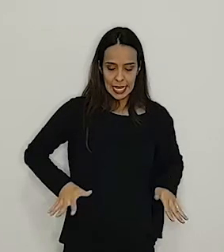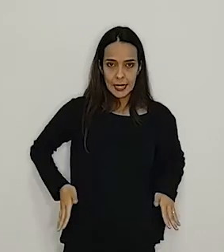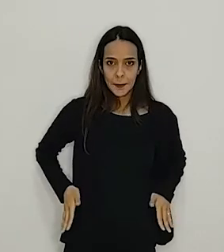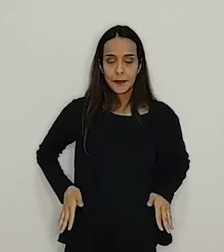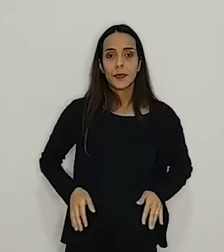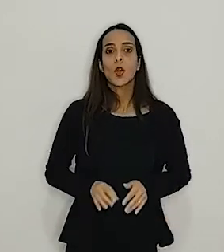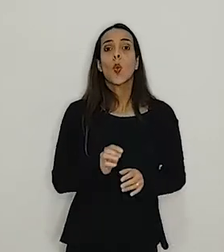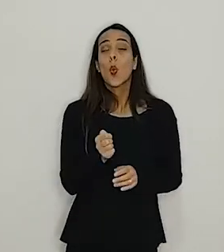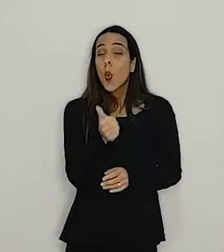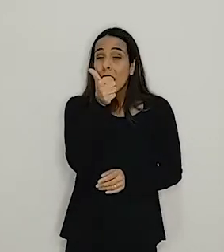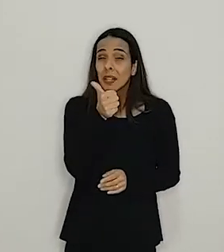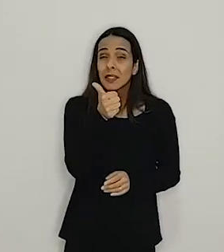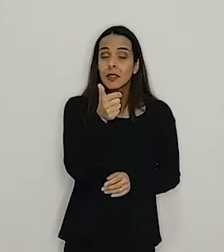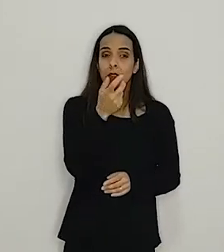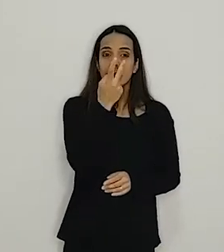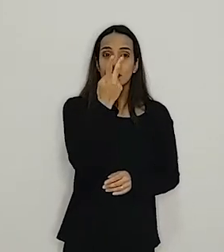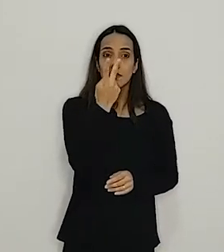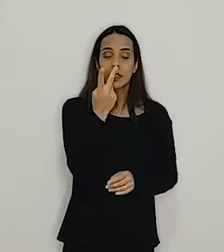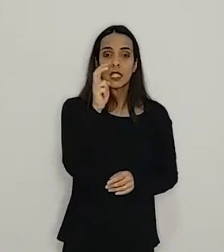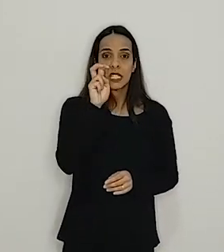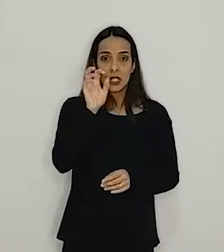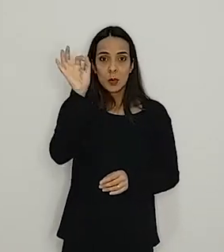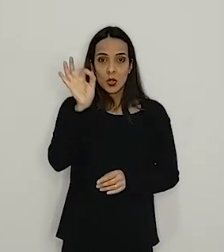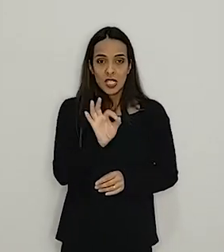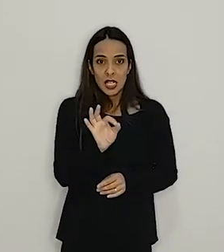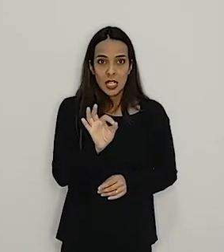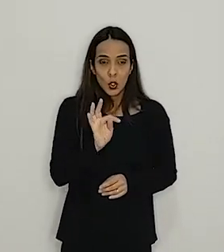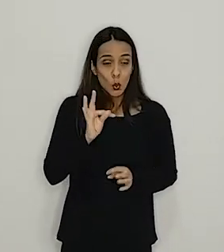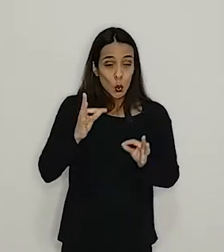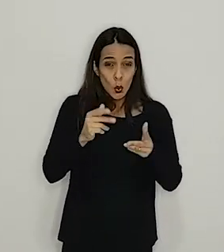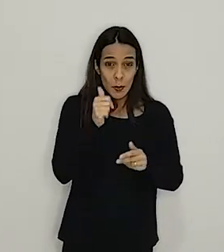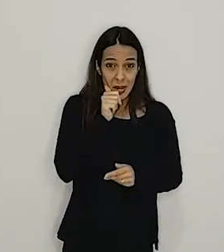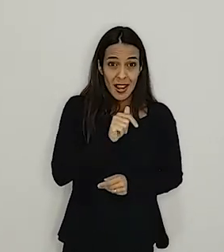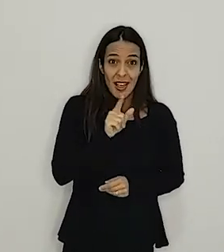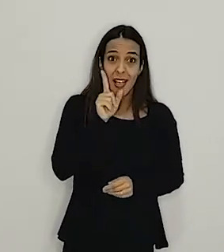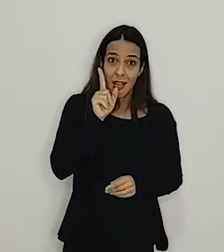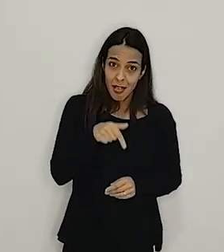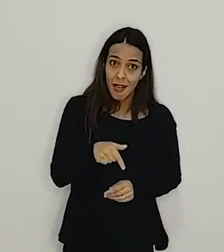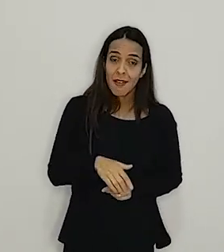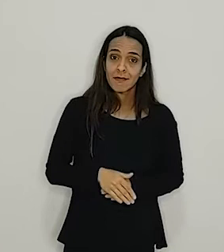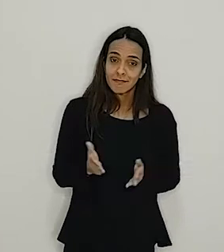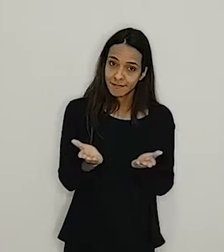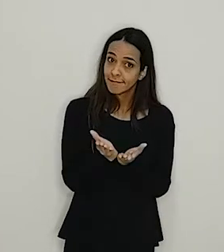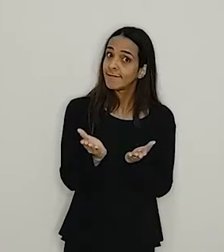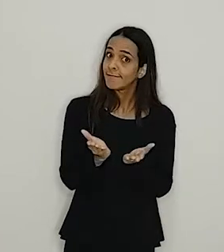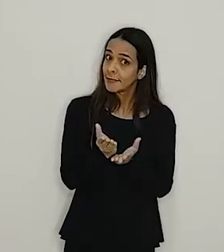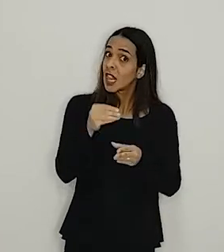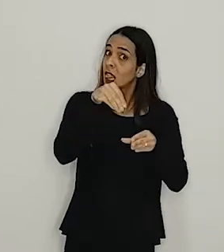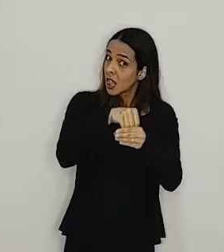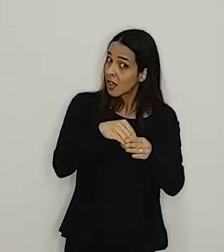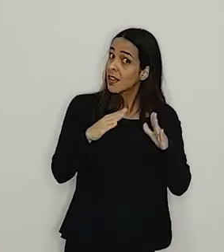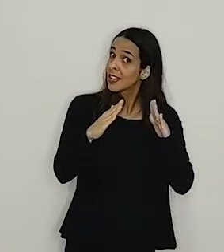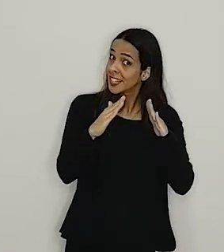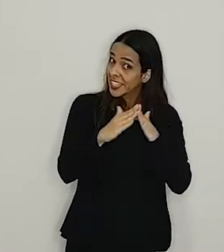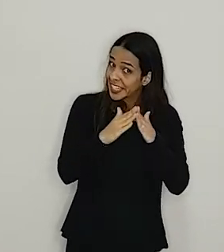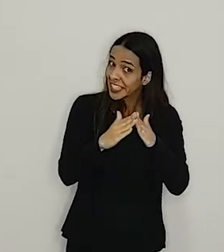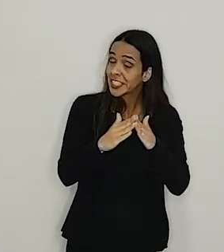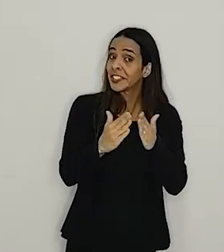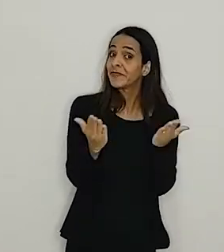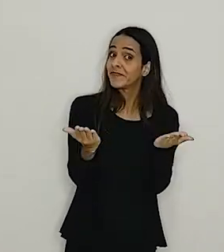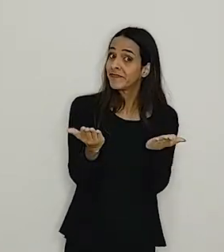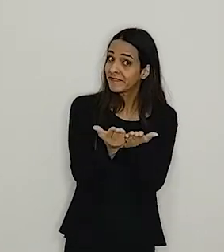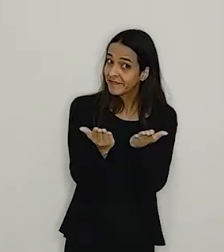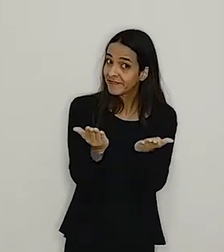quase 25% de todas essas mulheres são mulheres evangélicas, de dentro das igrejas cristãs.